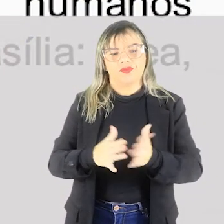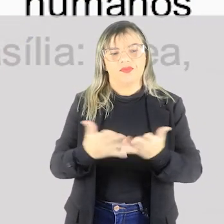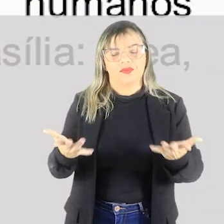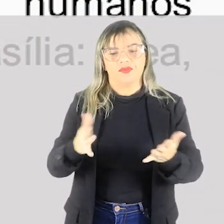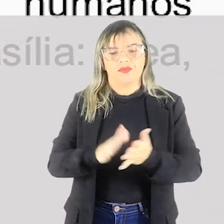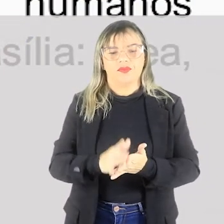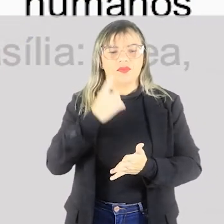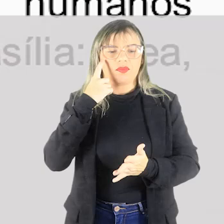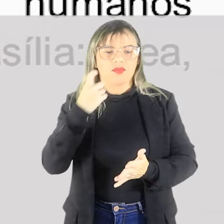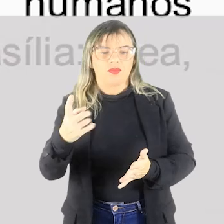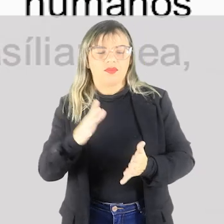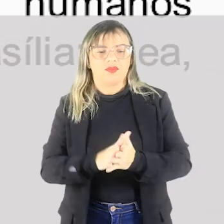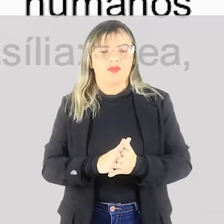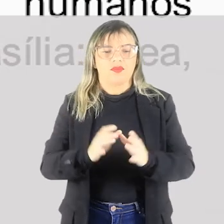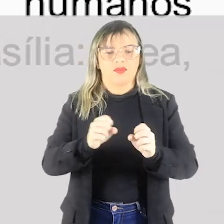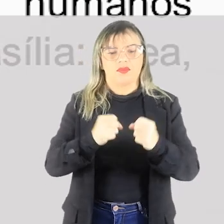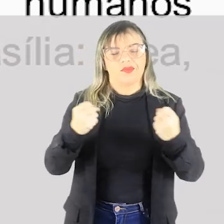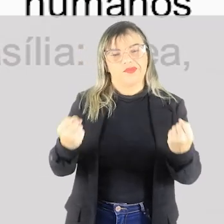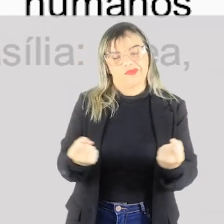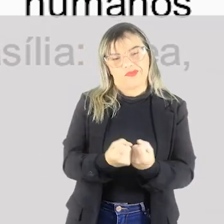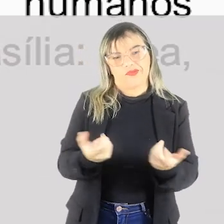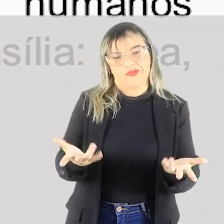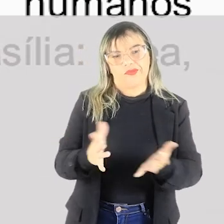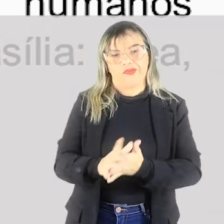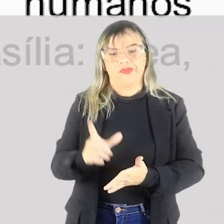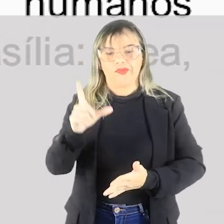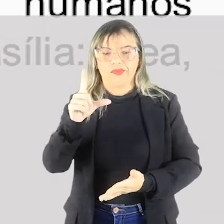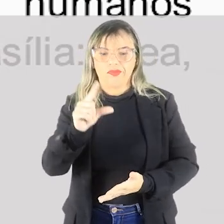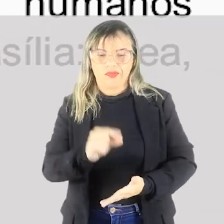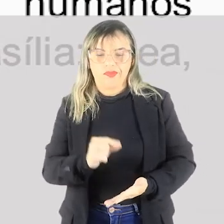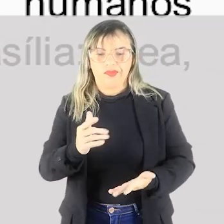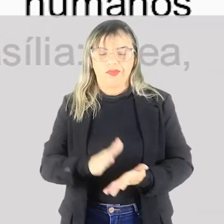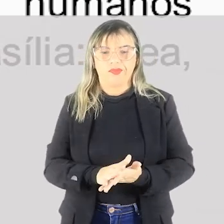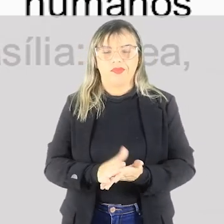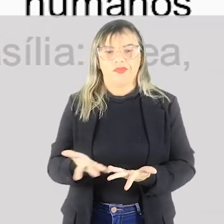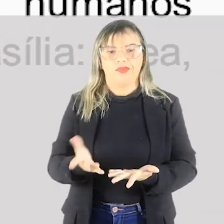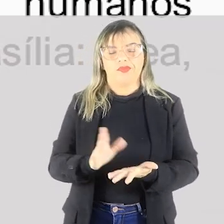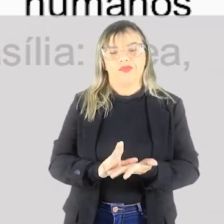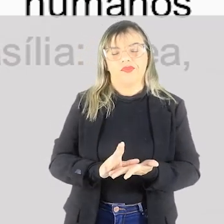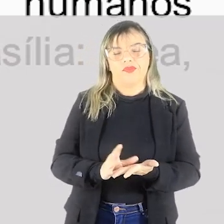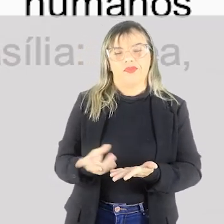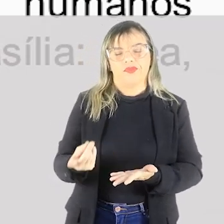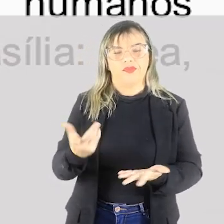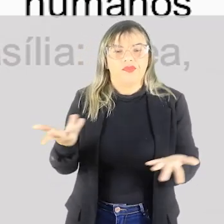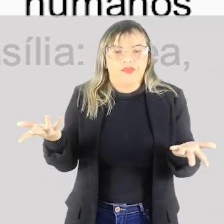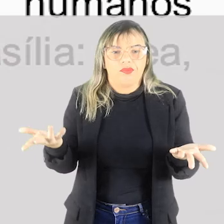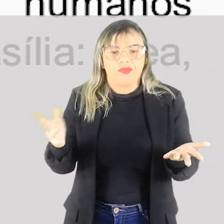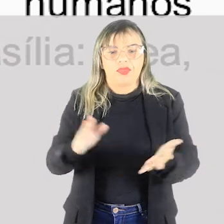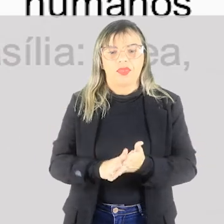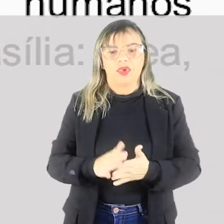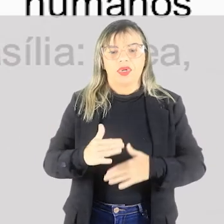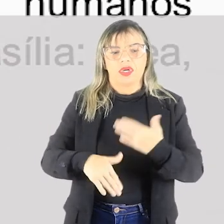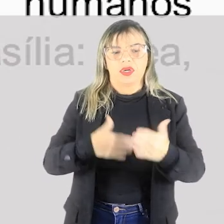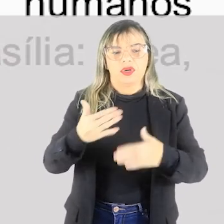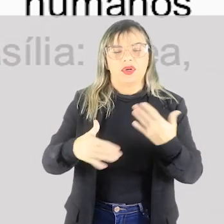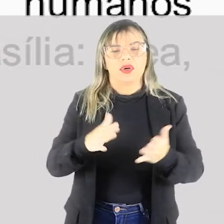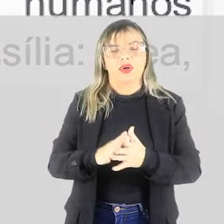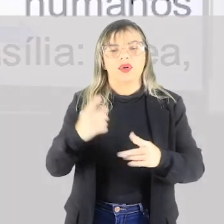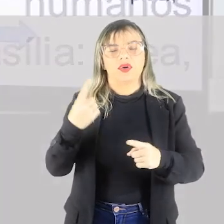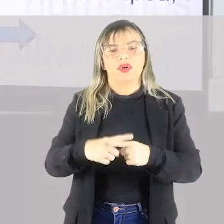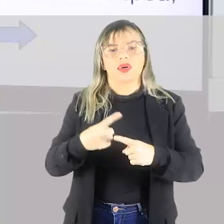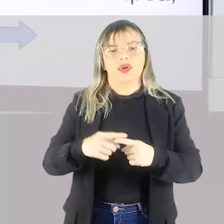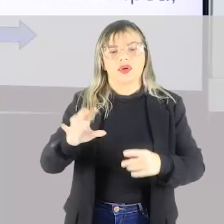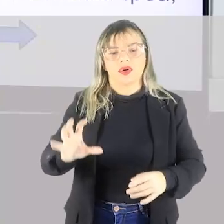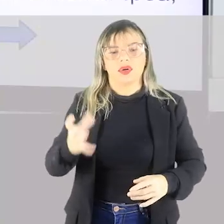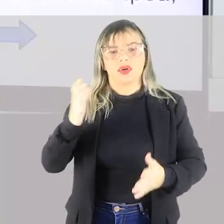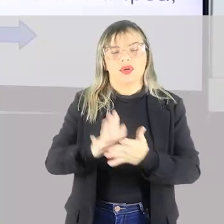dos interesses das camadas sociais menos favorecidas nesse processo. E aí por que isso acontece? Porque geralmente essas